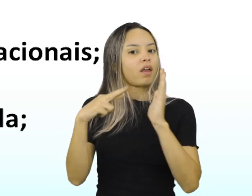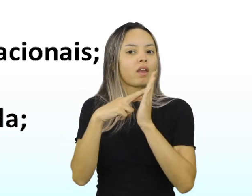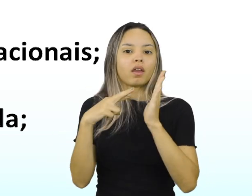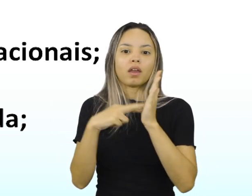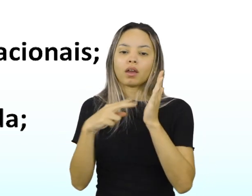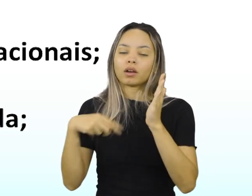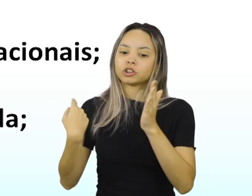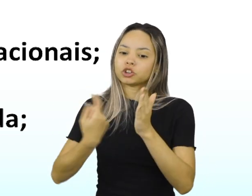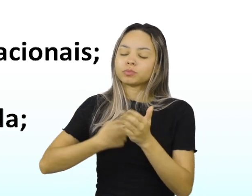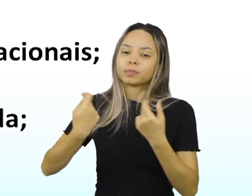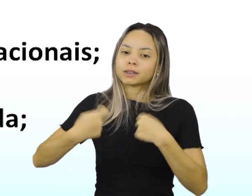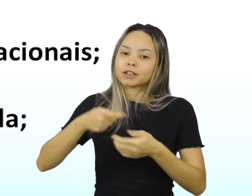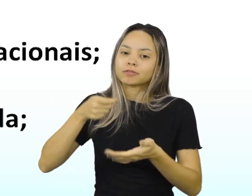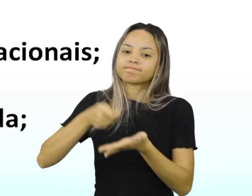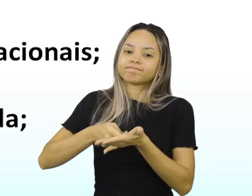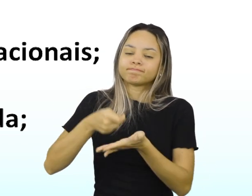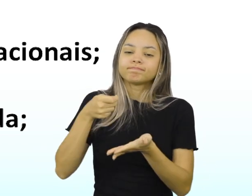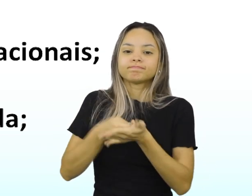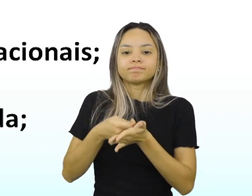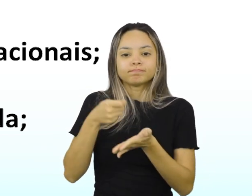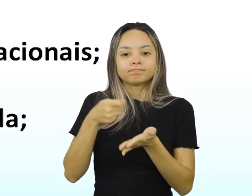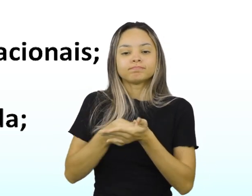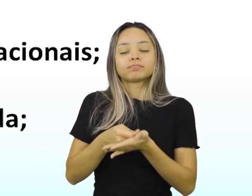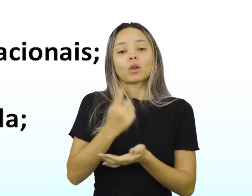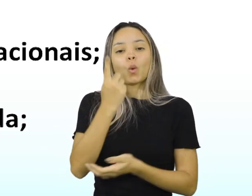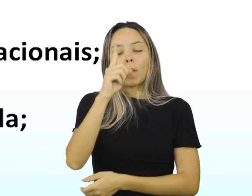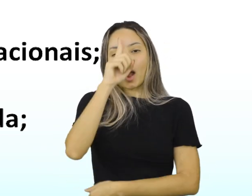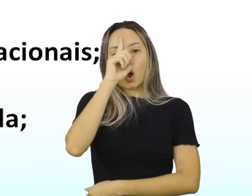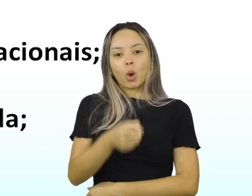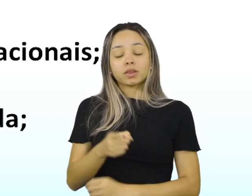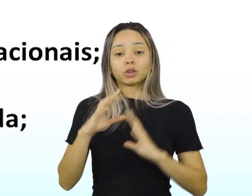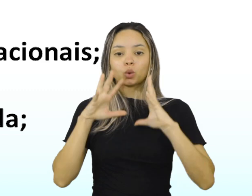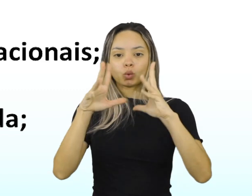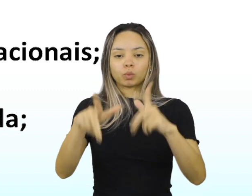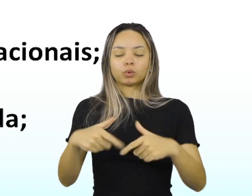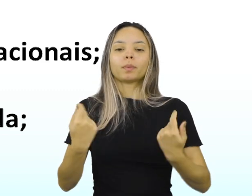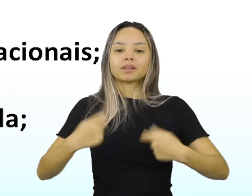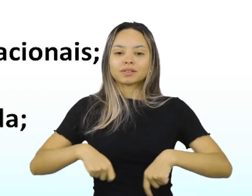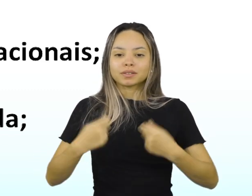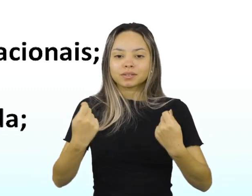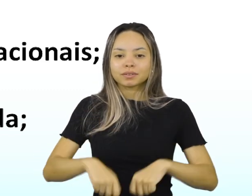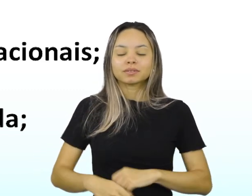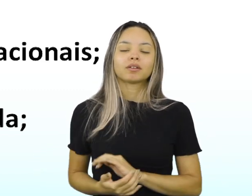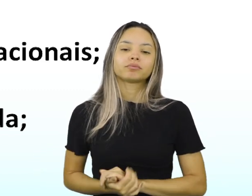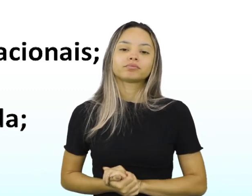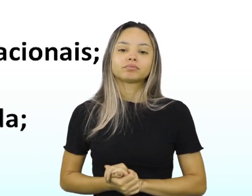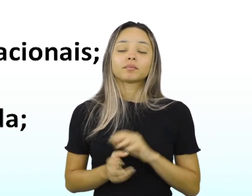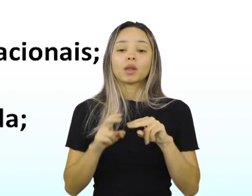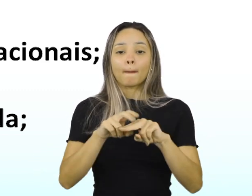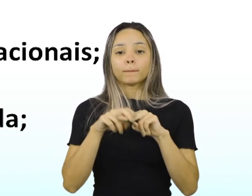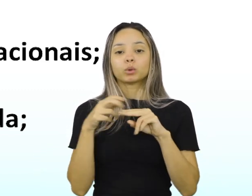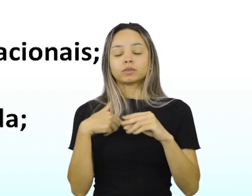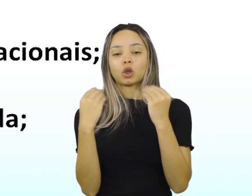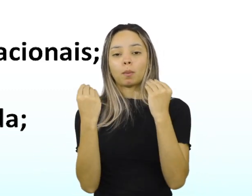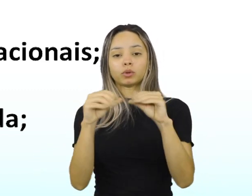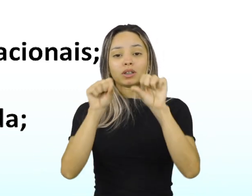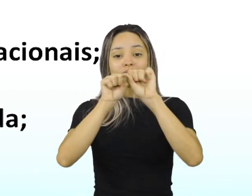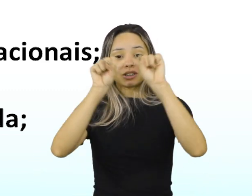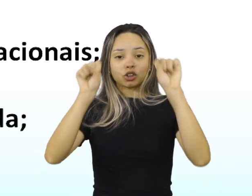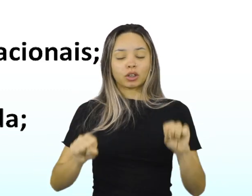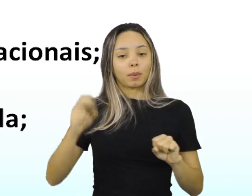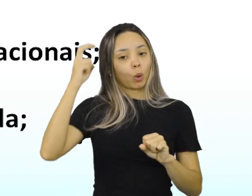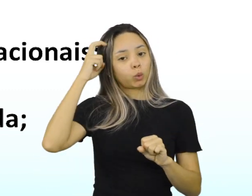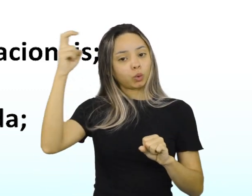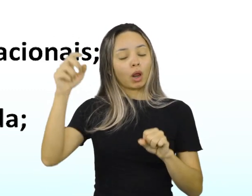meio que uma regra, meio que uma coisa, uma ordem para todo mundo, né? Então, é por isso que eu coloquei ali,